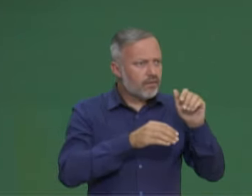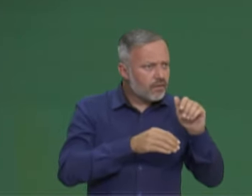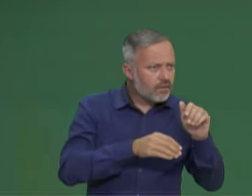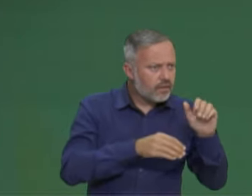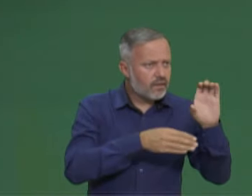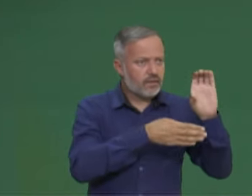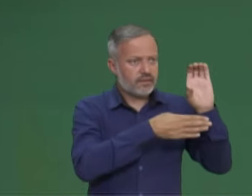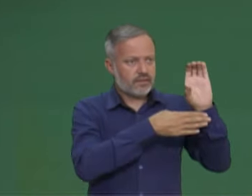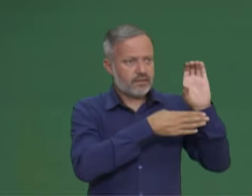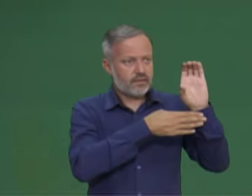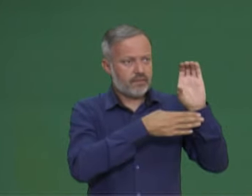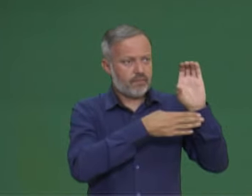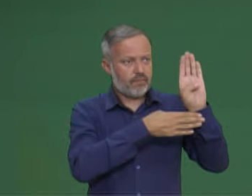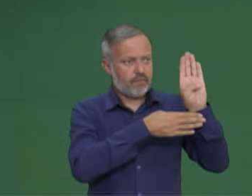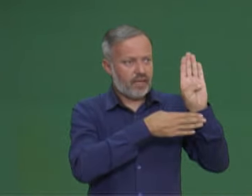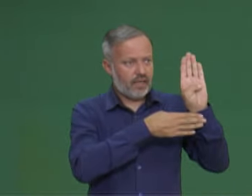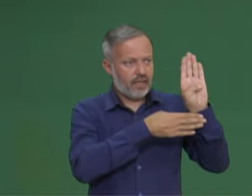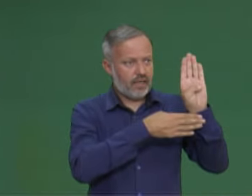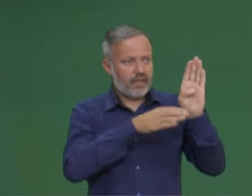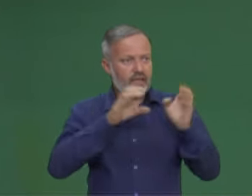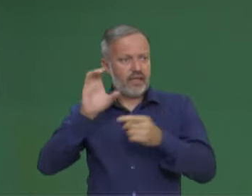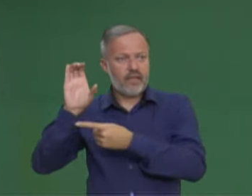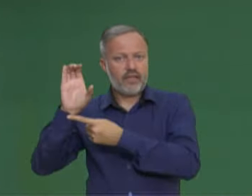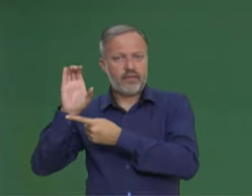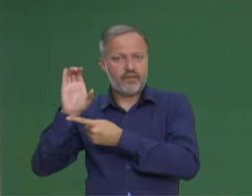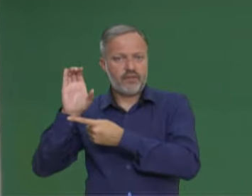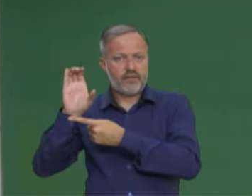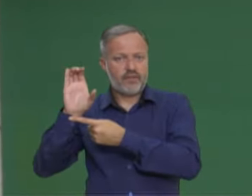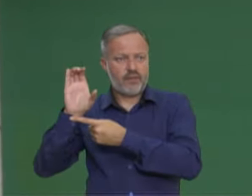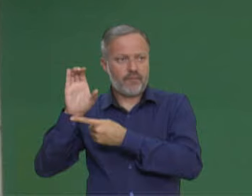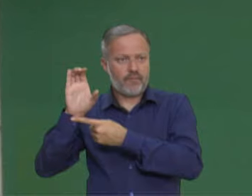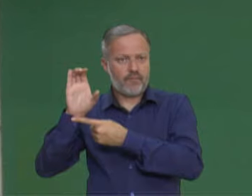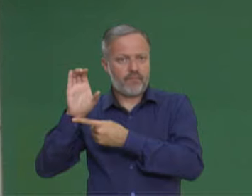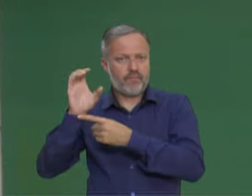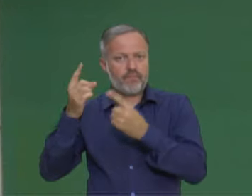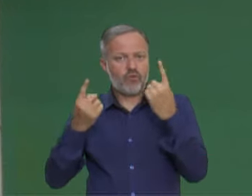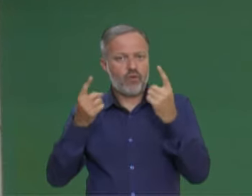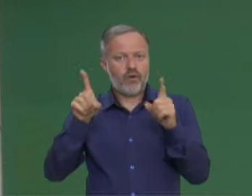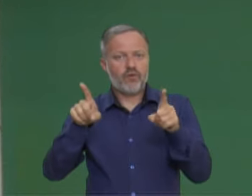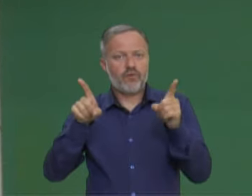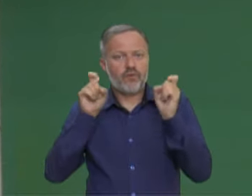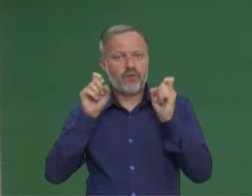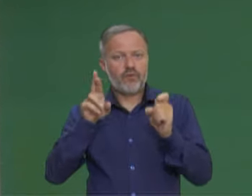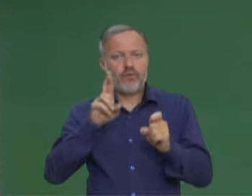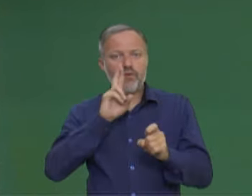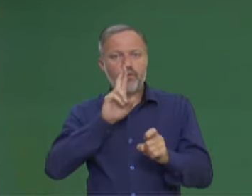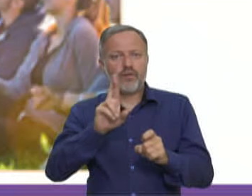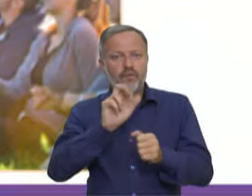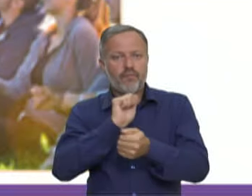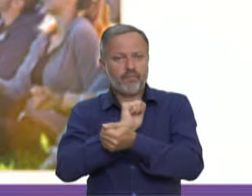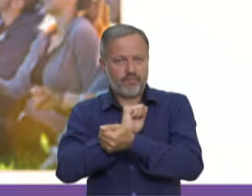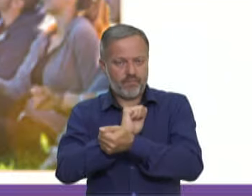você chegou nisso, certo? Vou dar uns minutinhos para vocês. Pense aí e anote no caderno, ok?